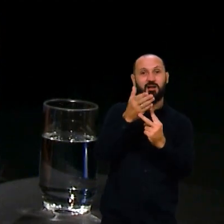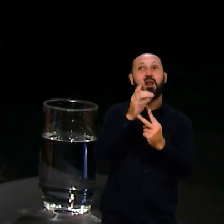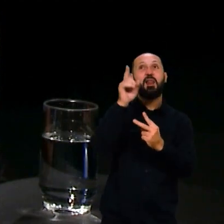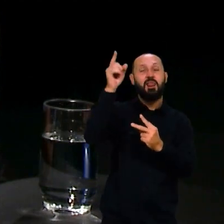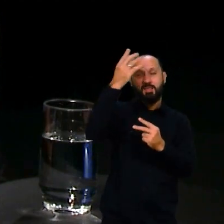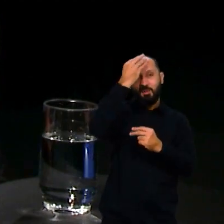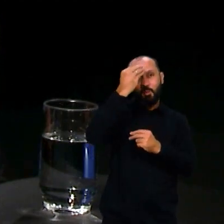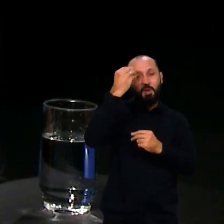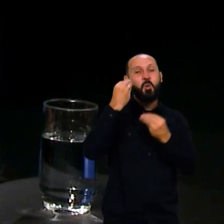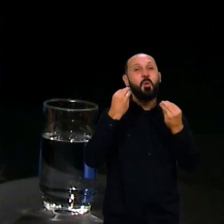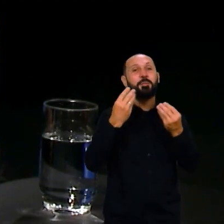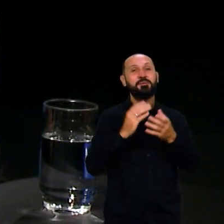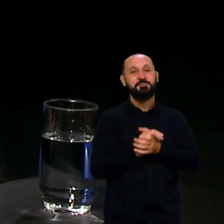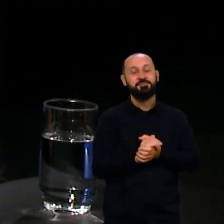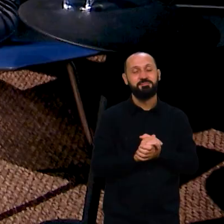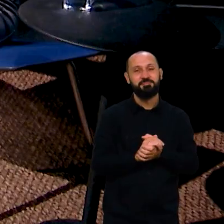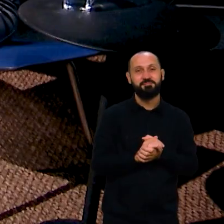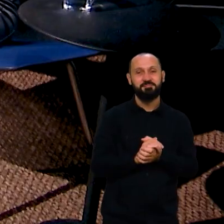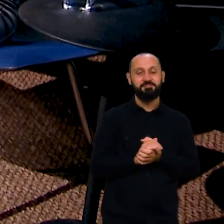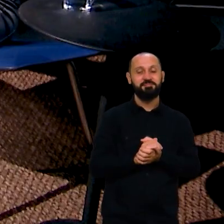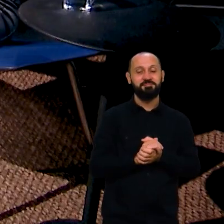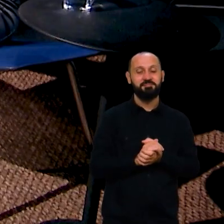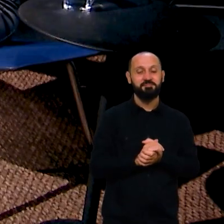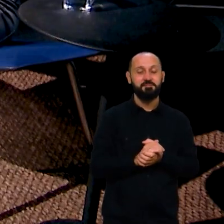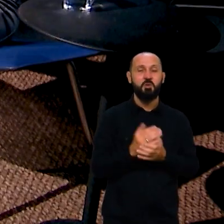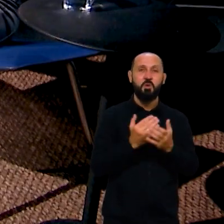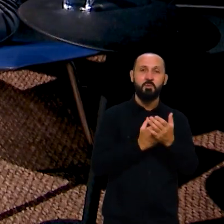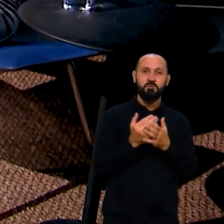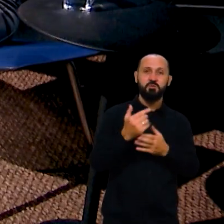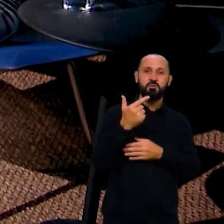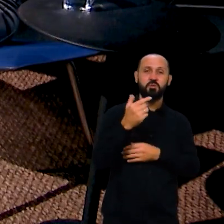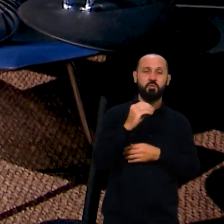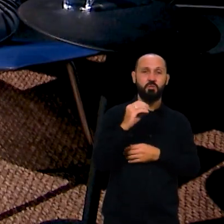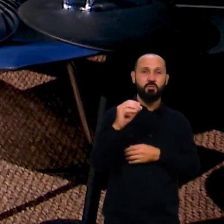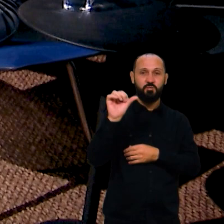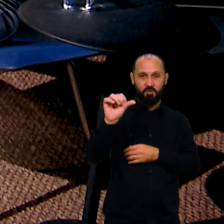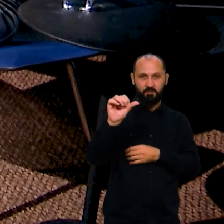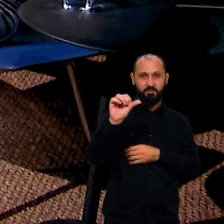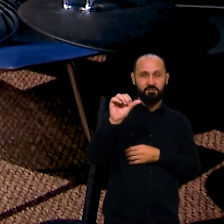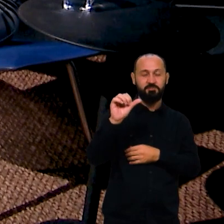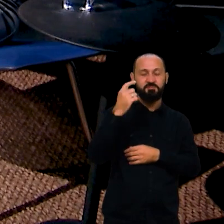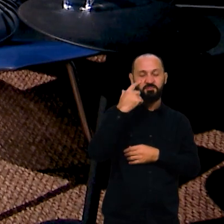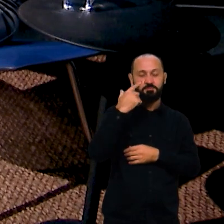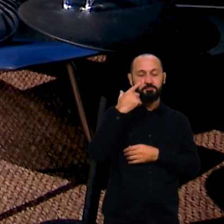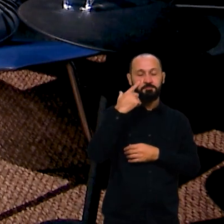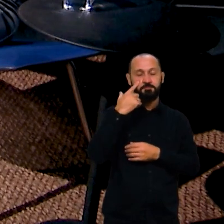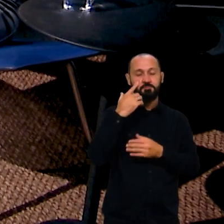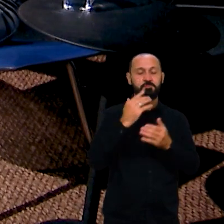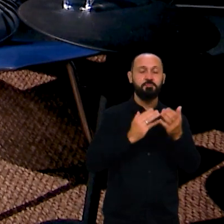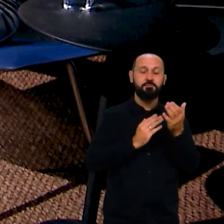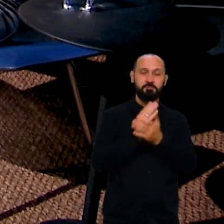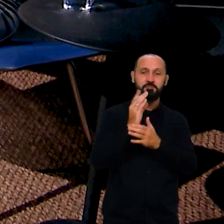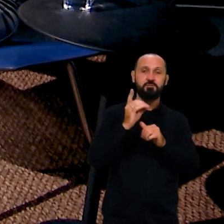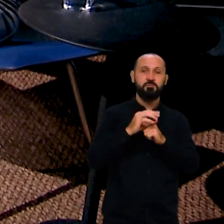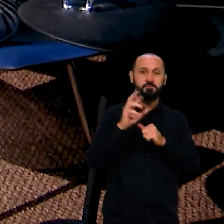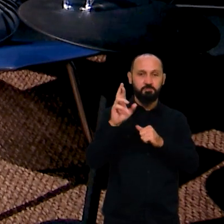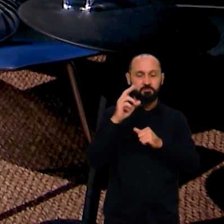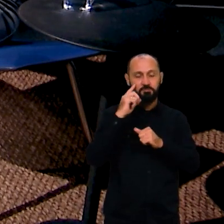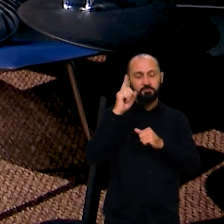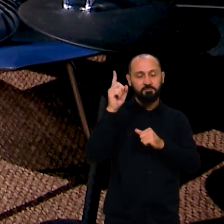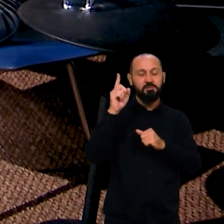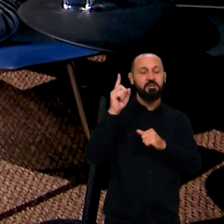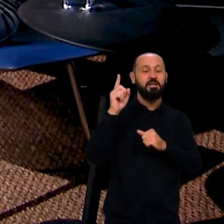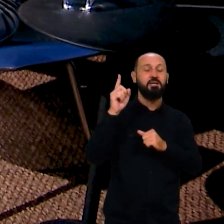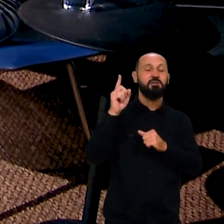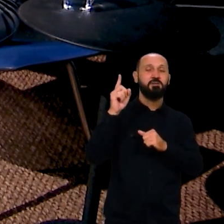foi conciliar tudo isso? E aí... Quando eu vou em 2009 para o doutorado, aí sim, passei doutorado, terceiro lugar, que é a